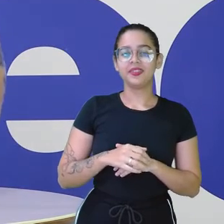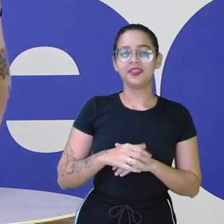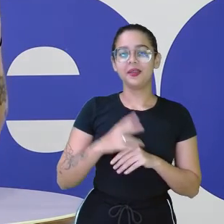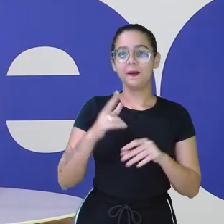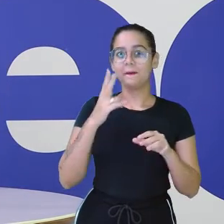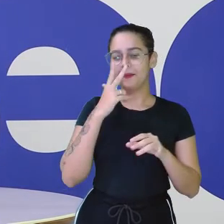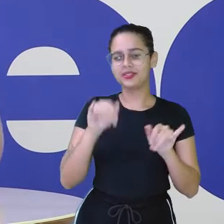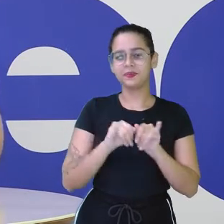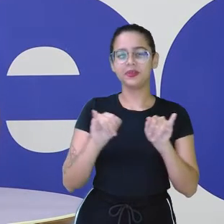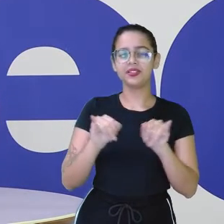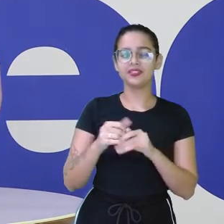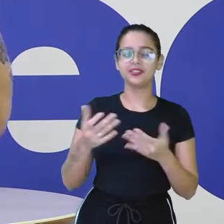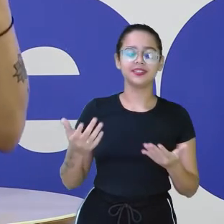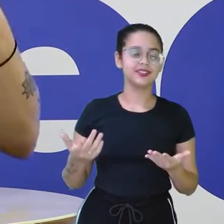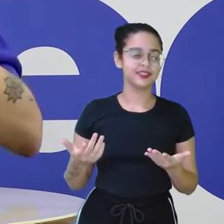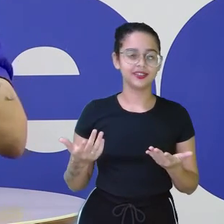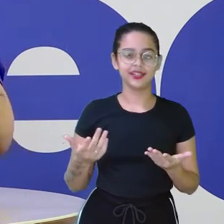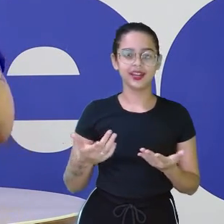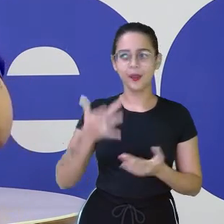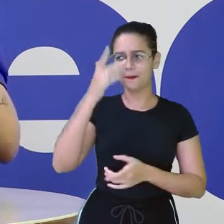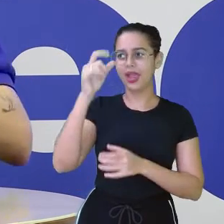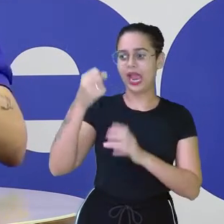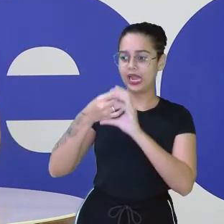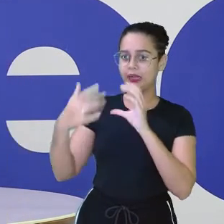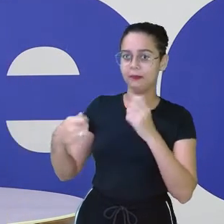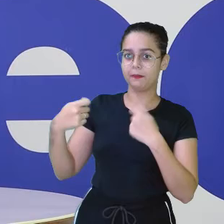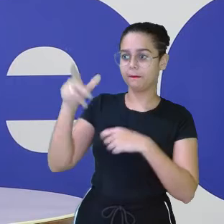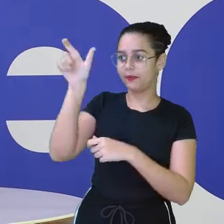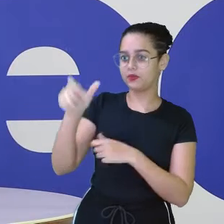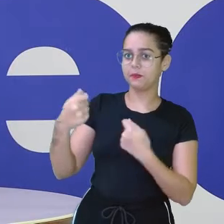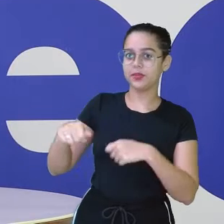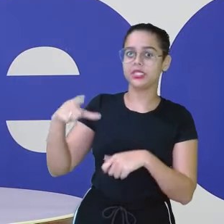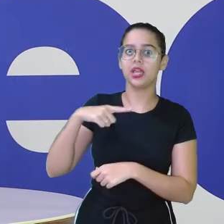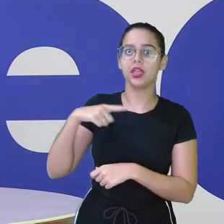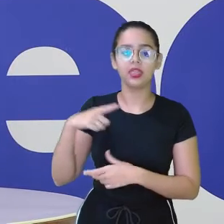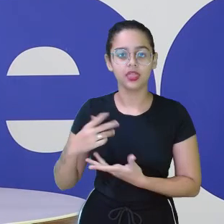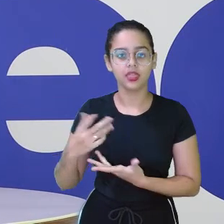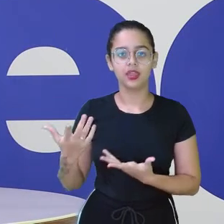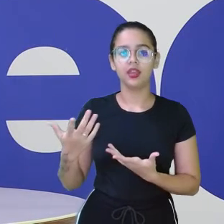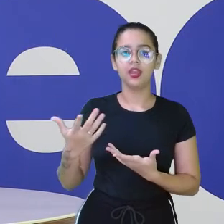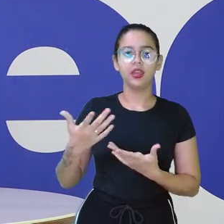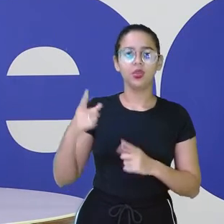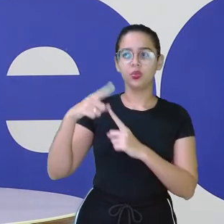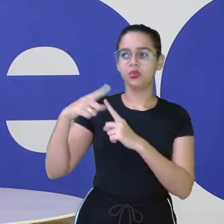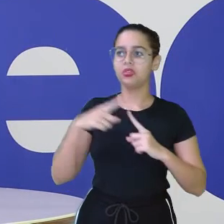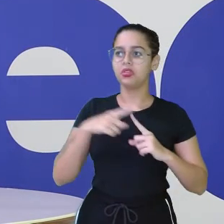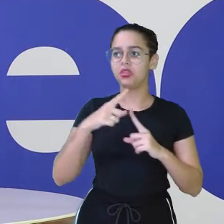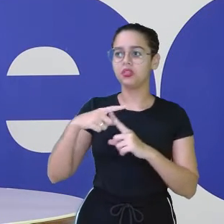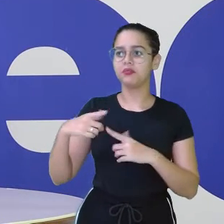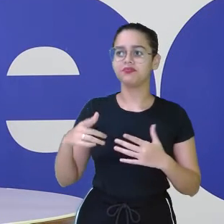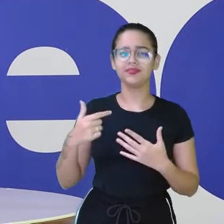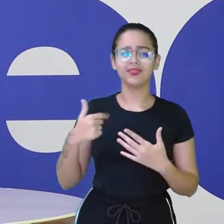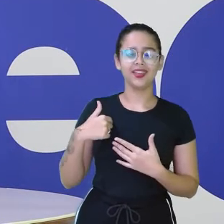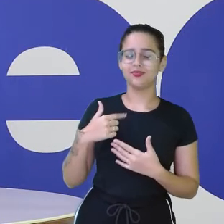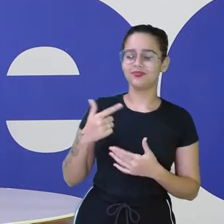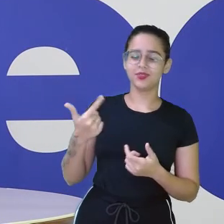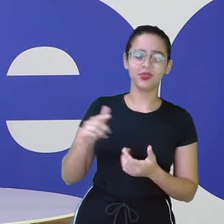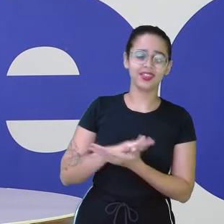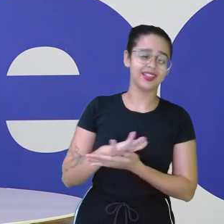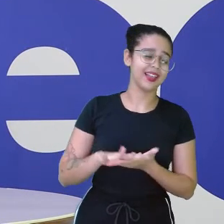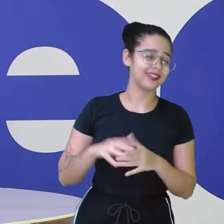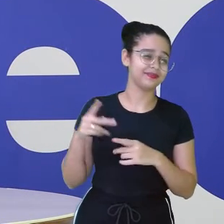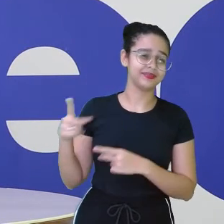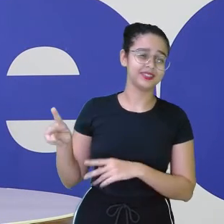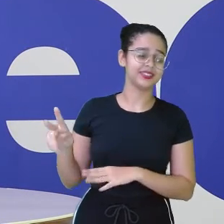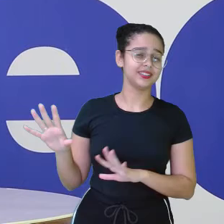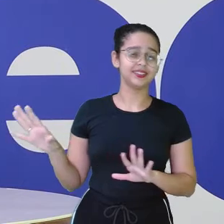umas características, assim, que a pessoa tem que ter no fenotípico, assim. E tem eu que não ser... tenho nada disso, viu? Pois é. Não